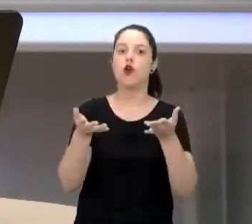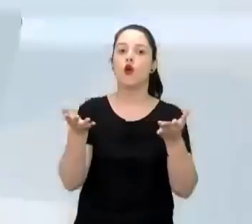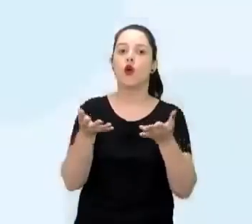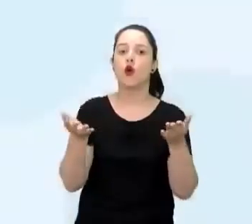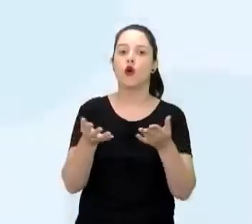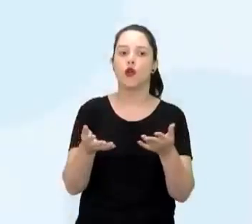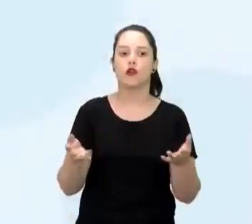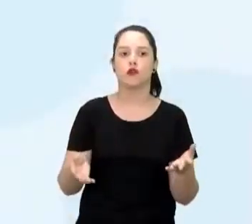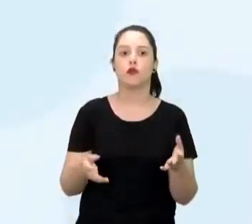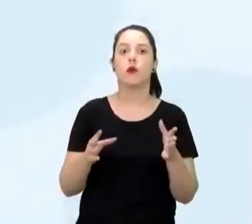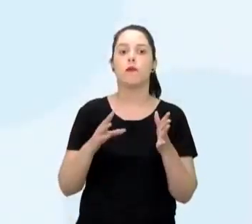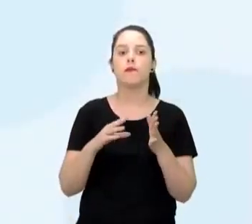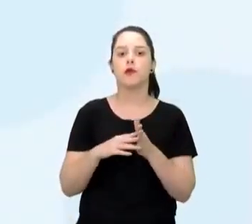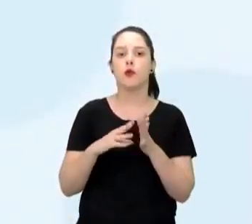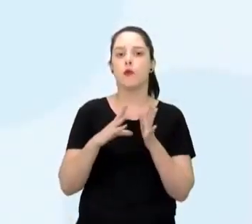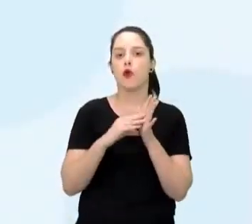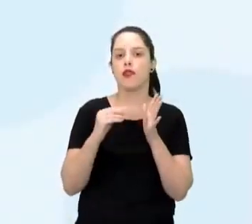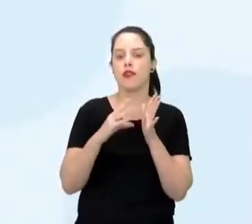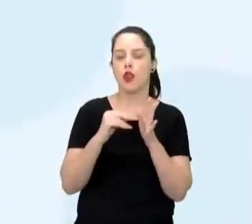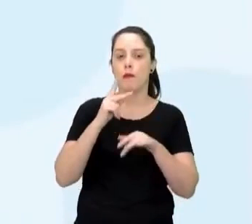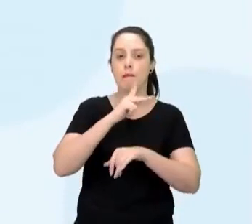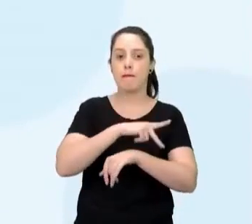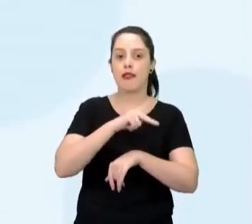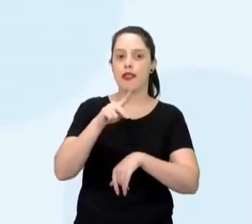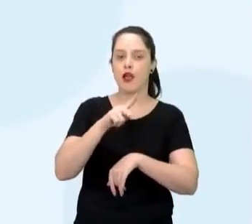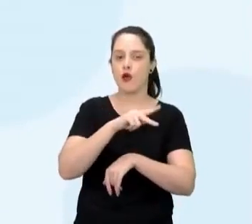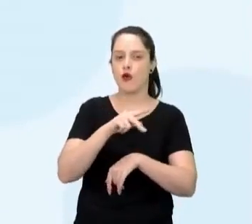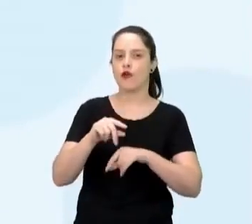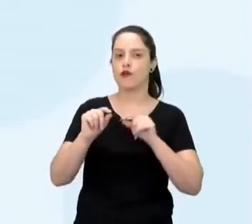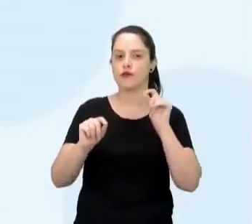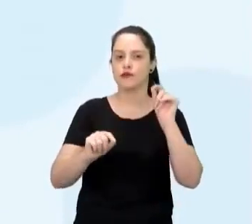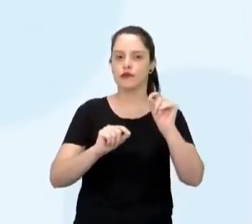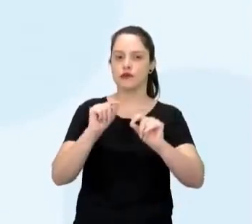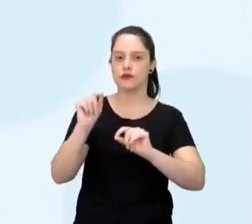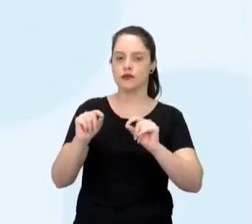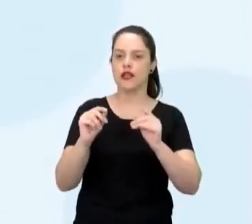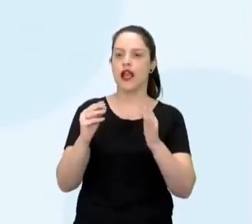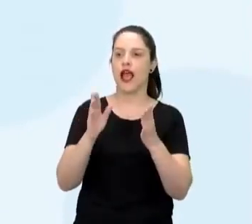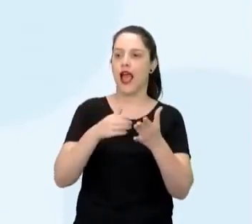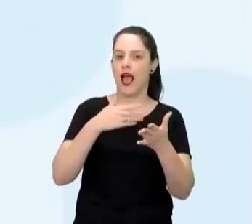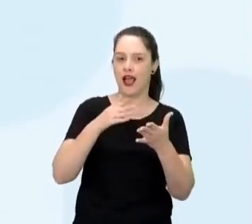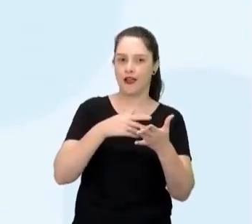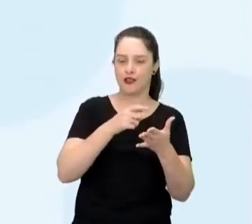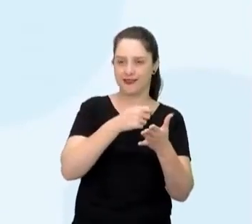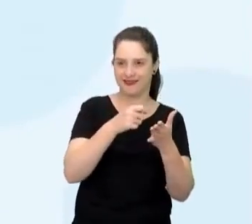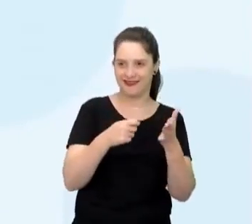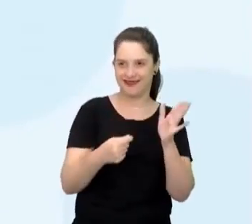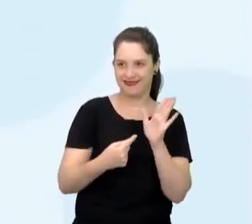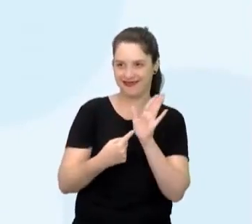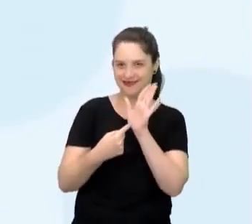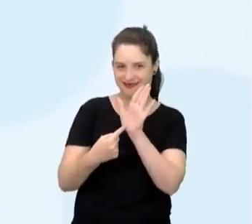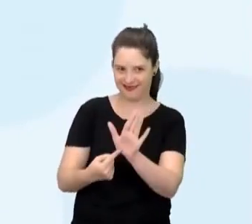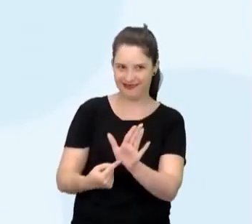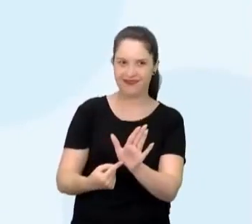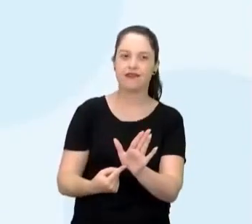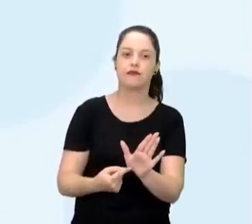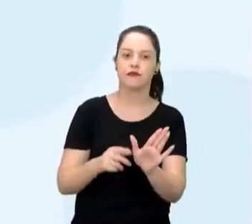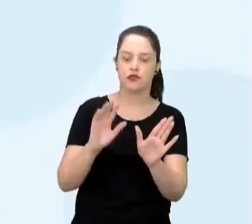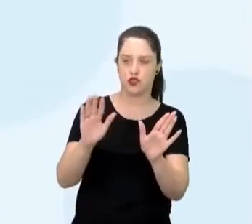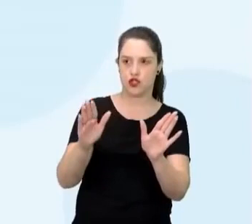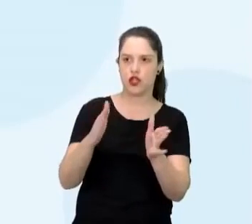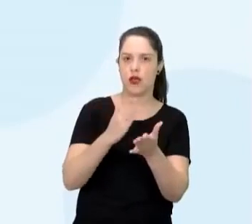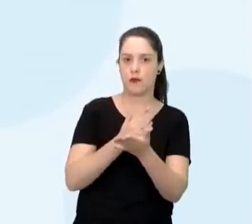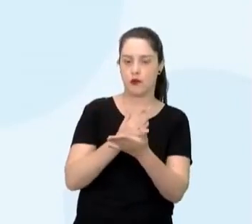modelo pedagógico, né, do programa do ensino integral. Aqui a gente tem a agenda para vocês darem uma olhadinha, né? Então hoje é o